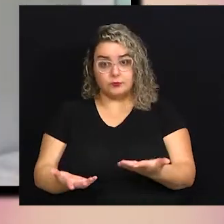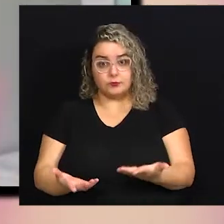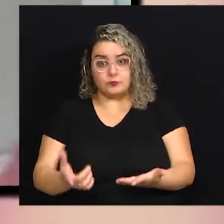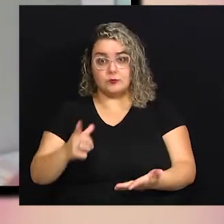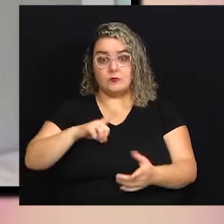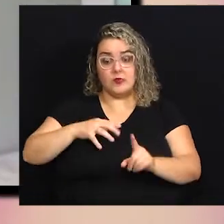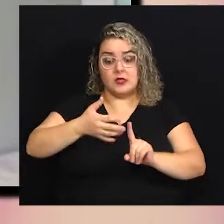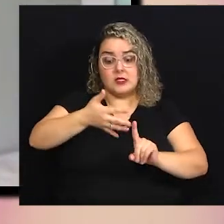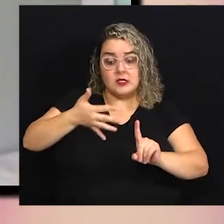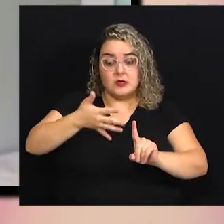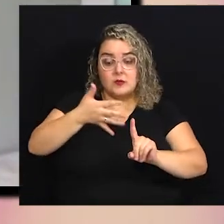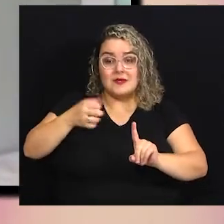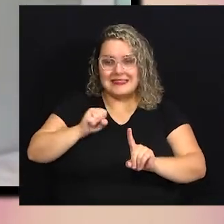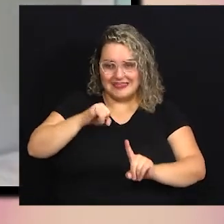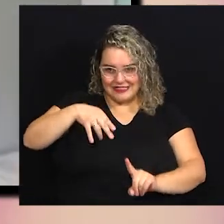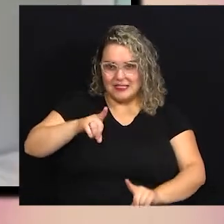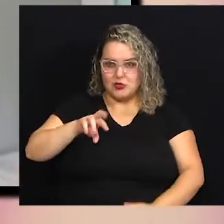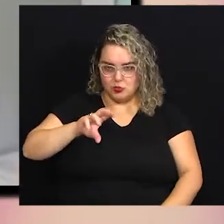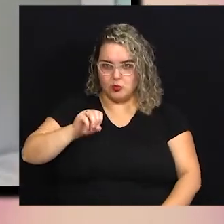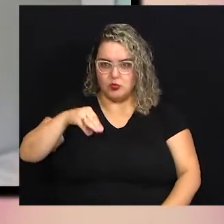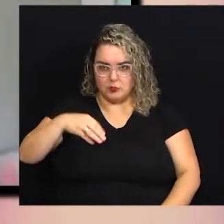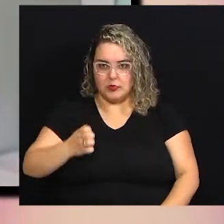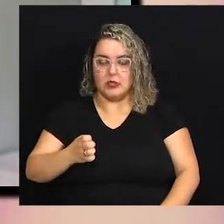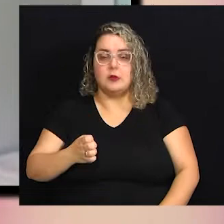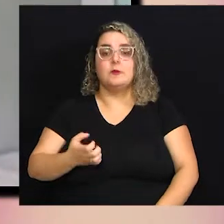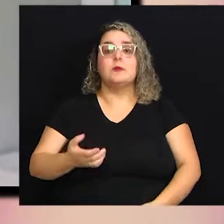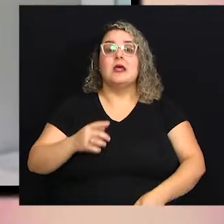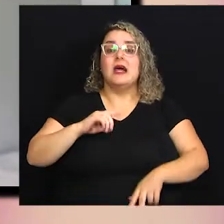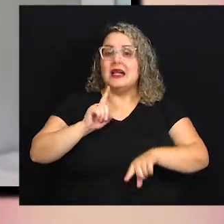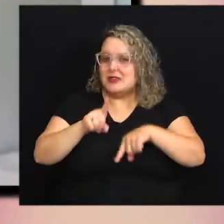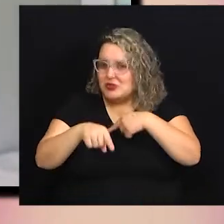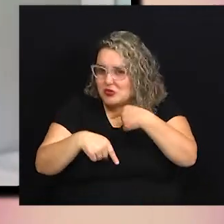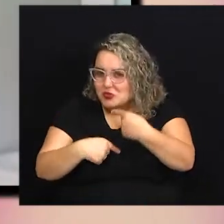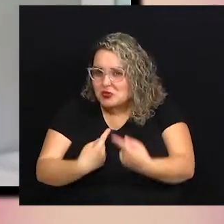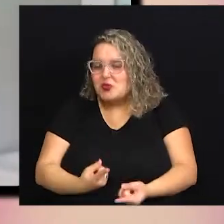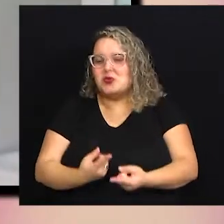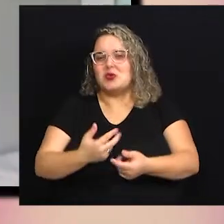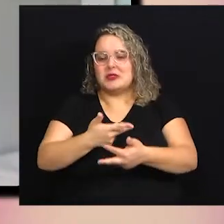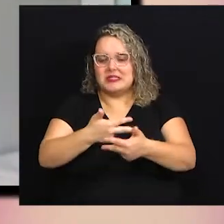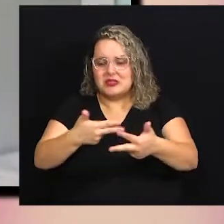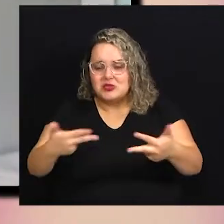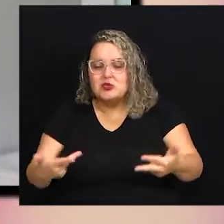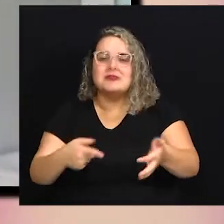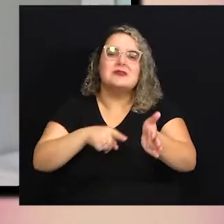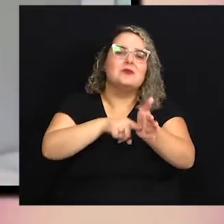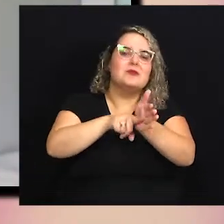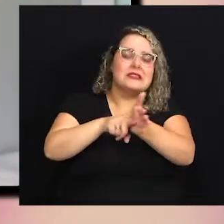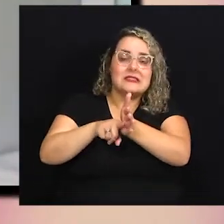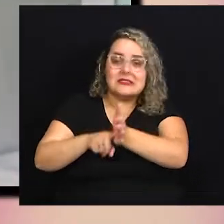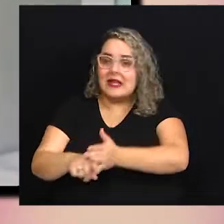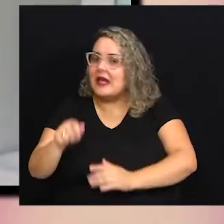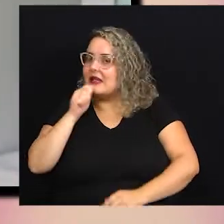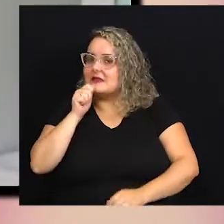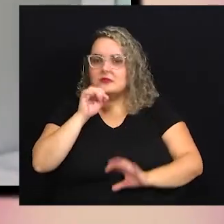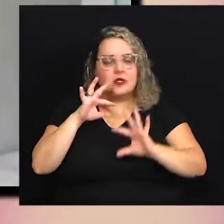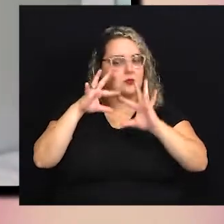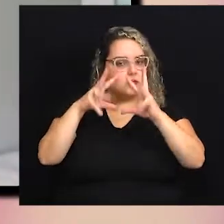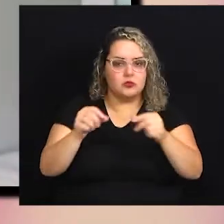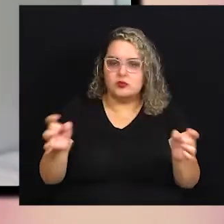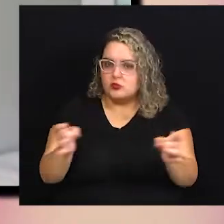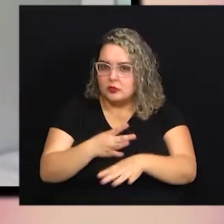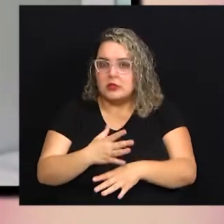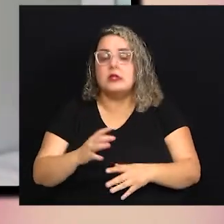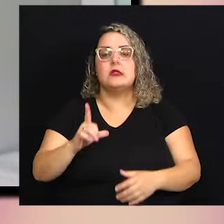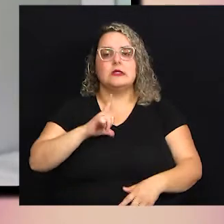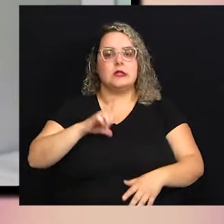E ainda tem esse nome de síndrome porque as causas que levam a isso ainda são pesquisadas. A gente tem grupo de pesquisa,